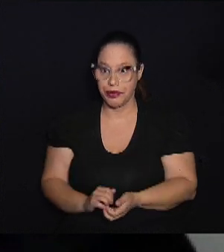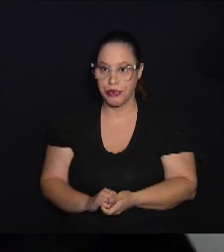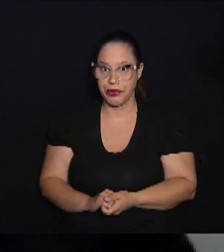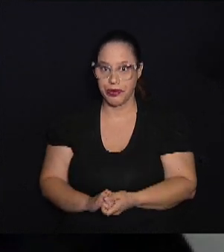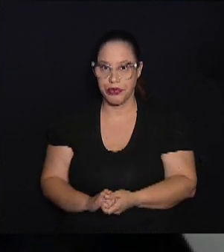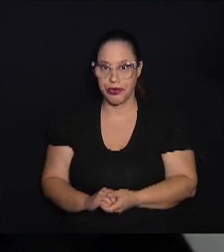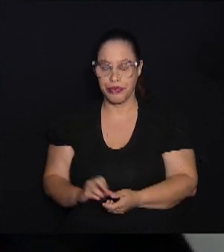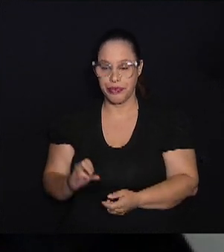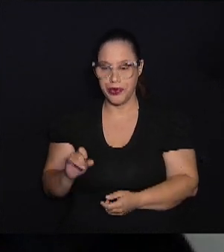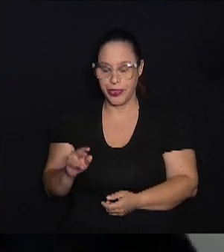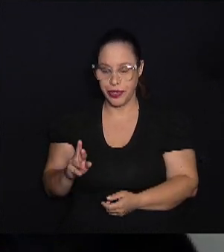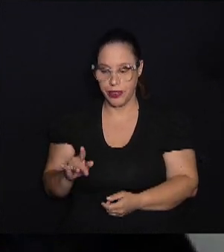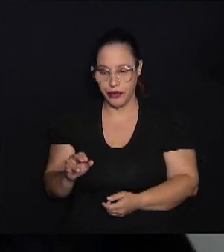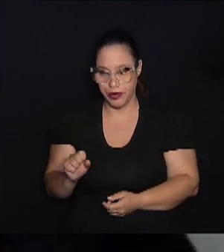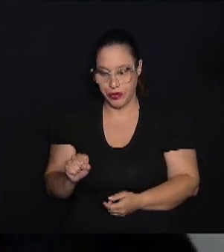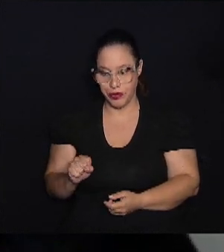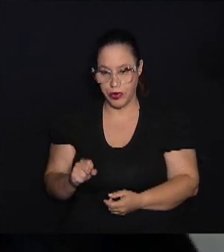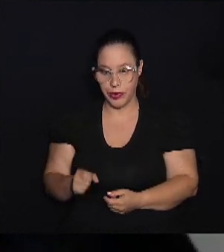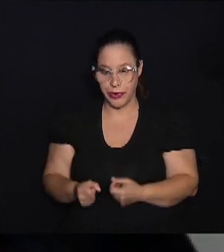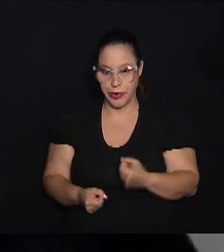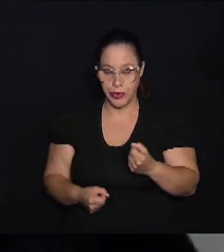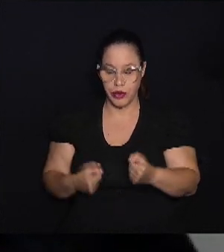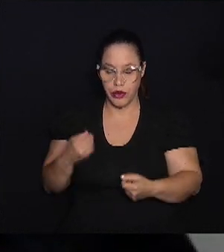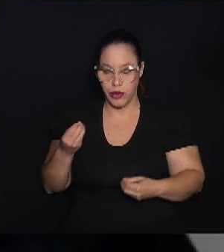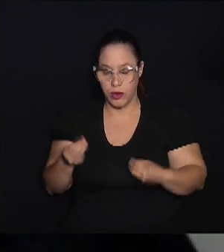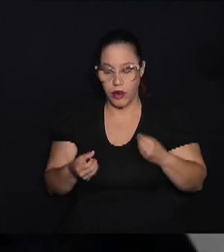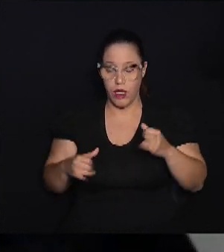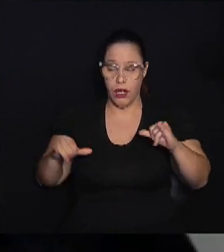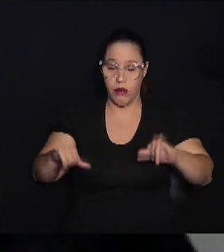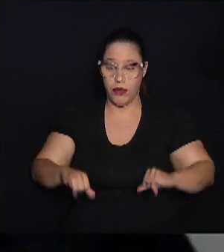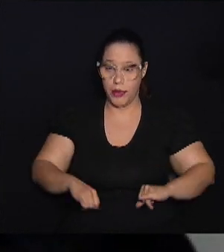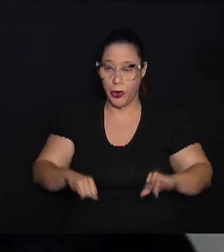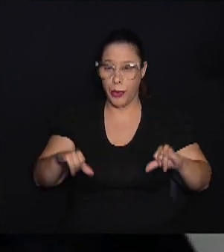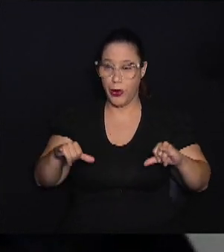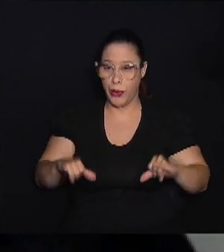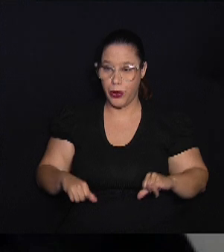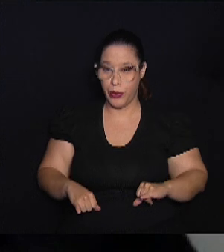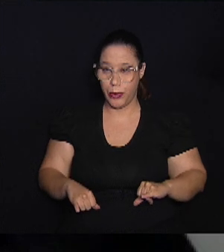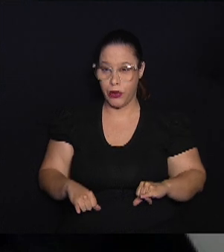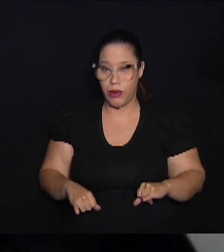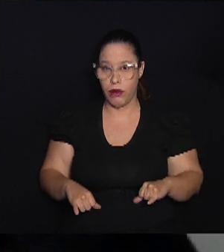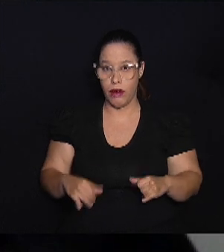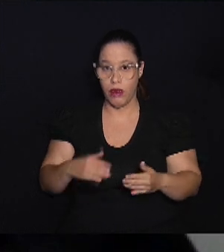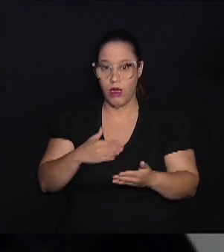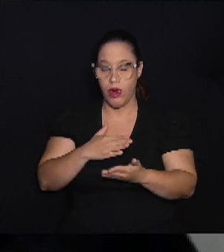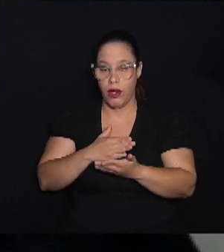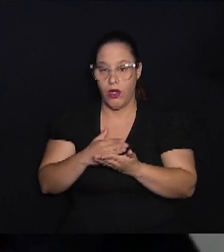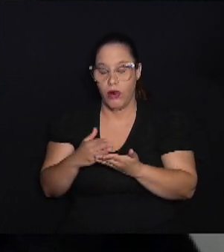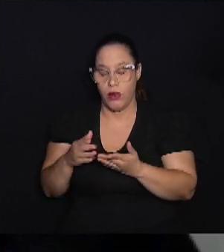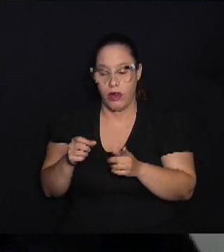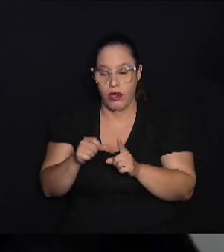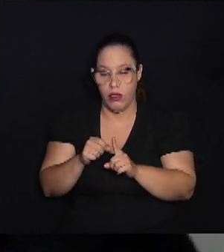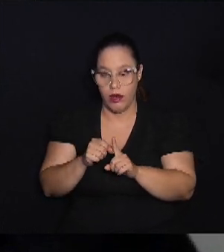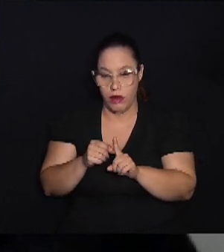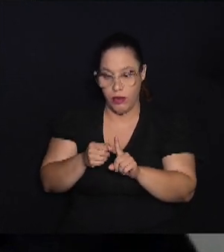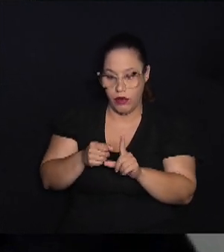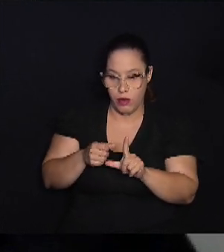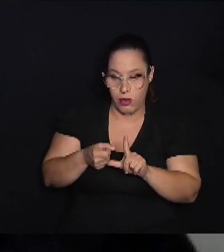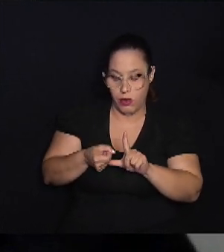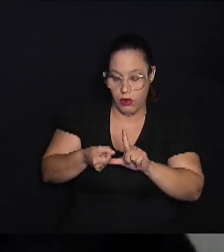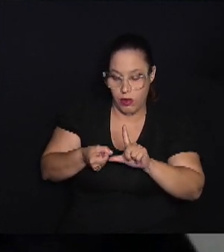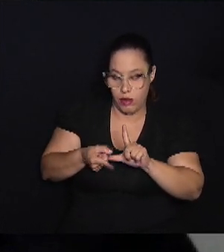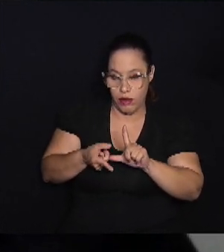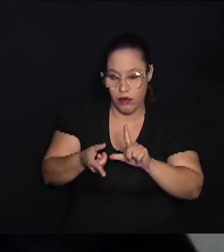células reprodutivas, elas sofrem muito com isso, principalmente a produção do espermatozoide, que acontece,